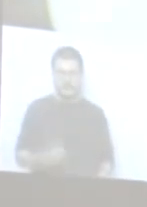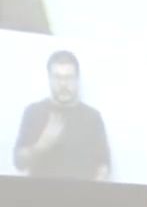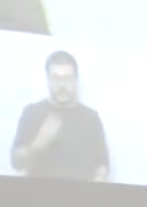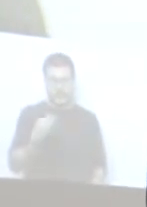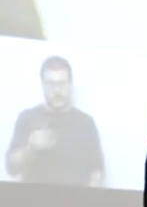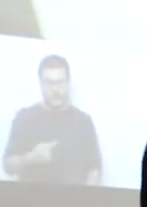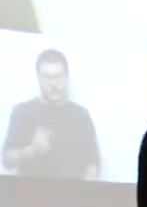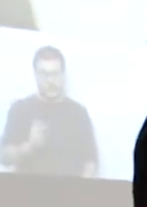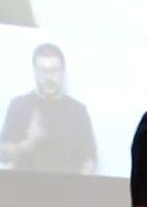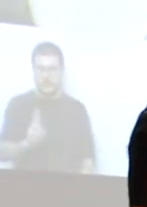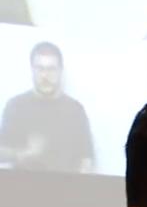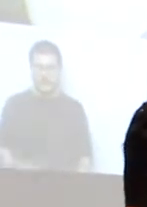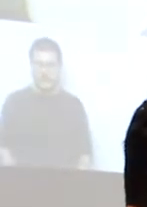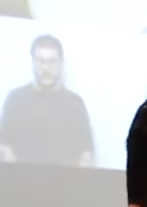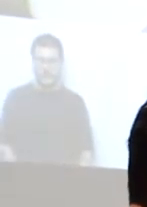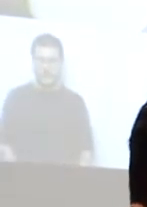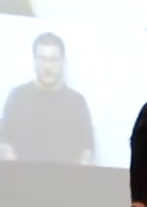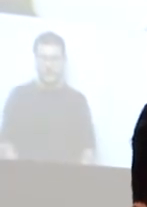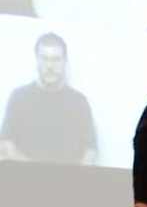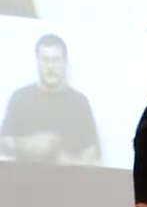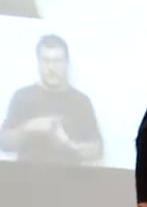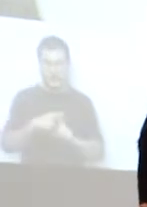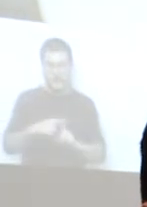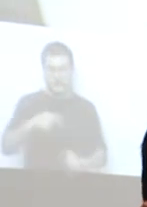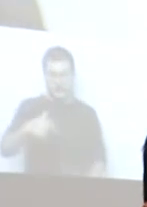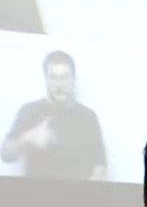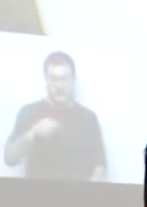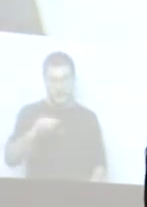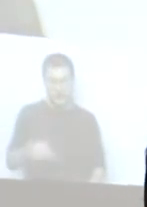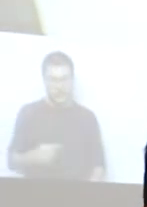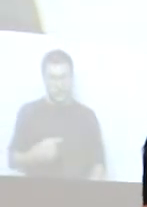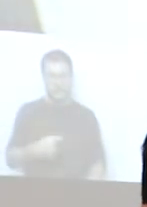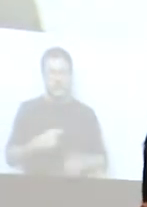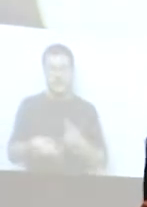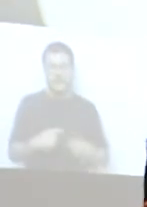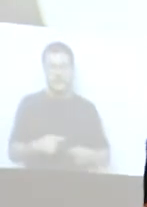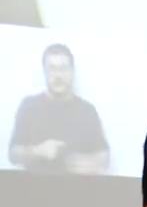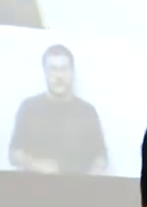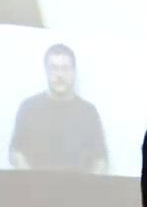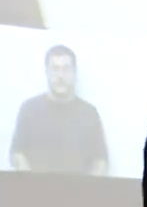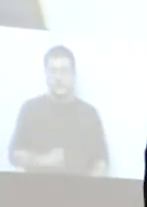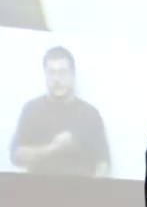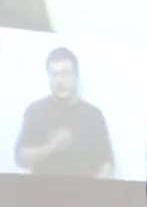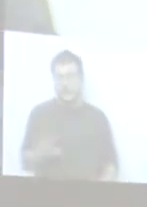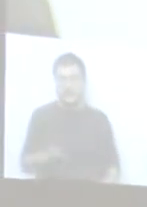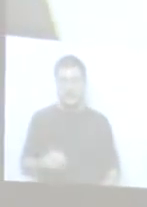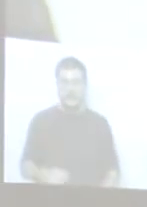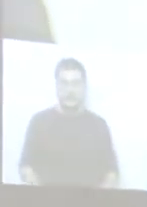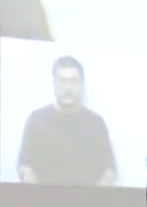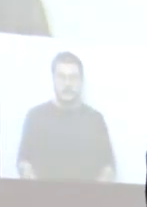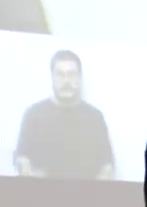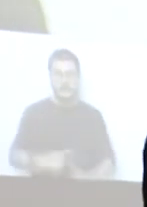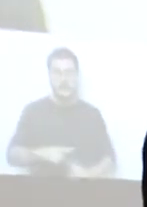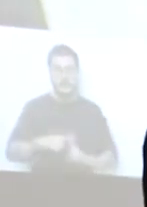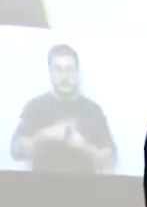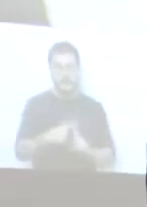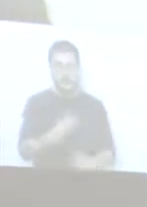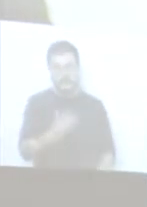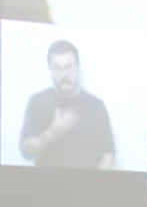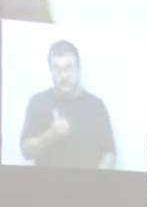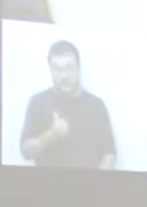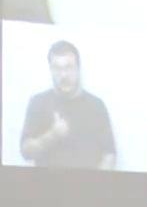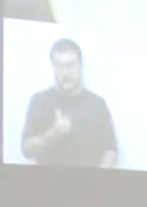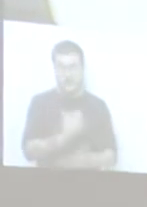R$ 3.000, e mais R$ 7.000 na desocupação, totalizaram 10 mil, mais 36 parcelas